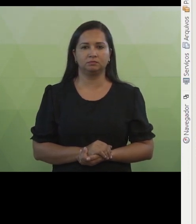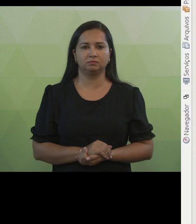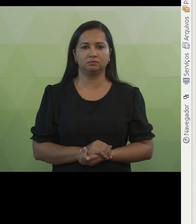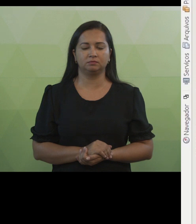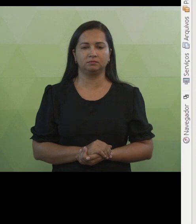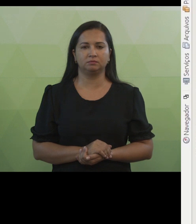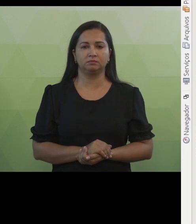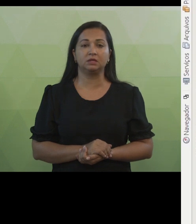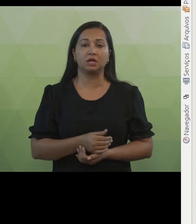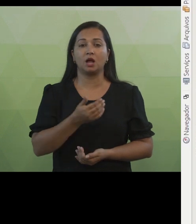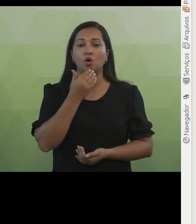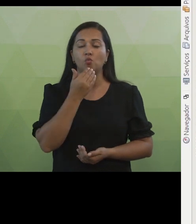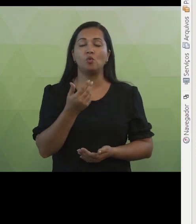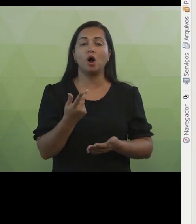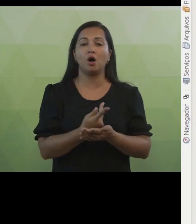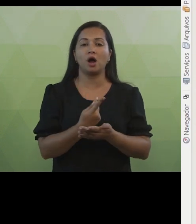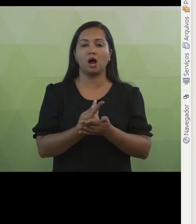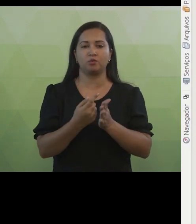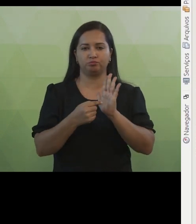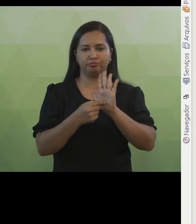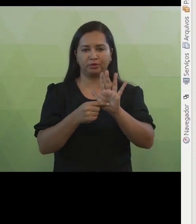e vou colocar qual erro que ocorreu.